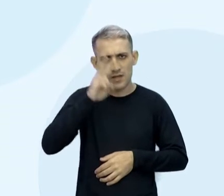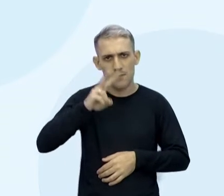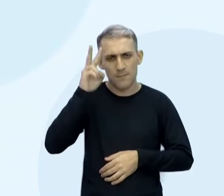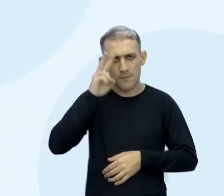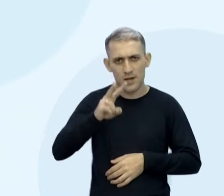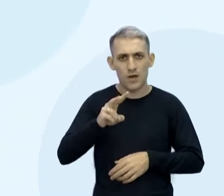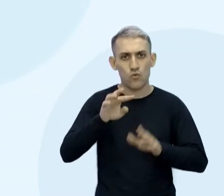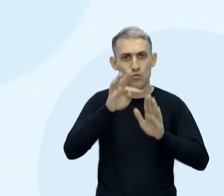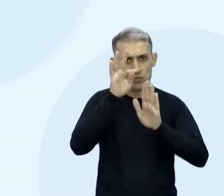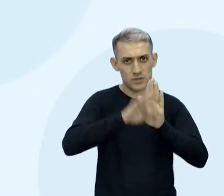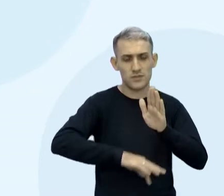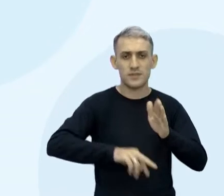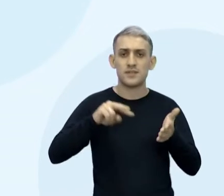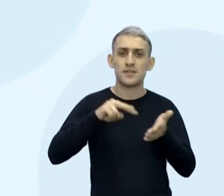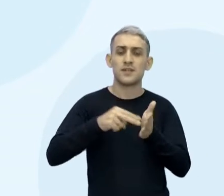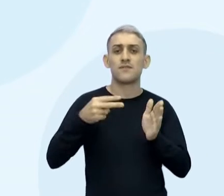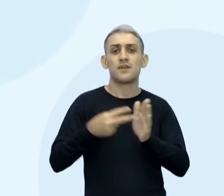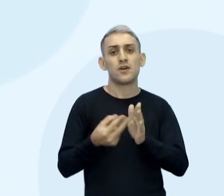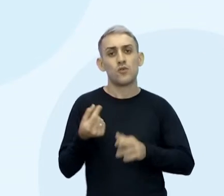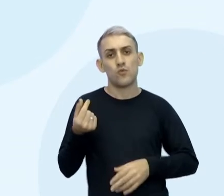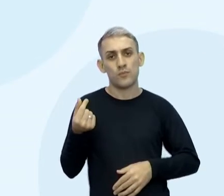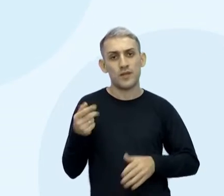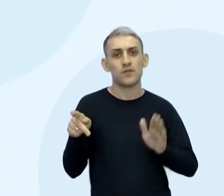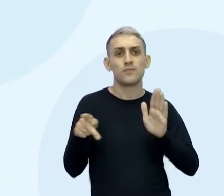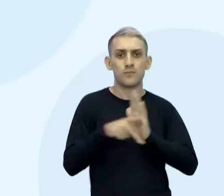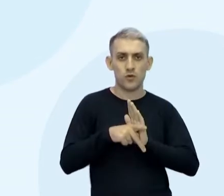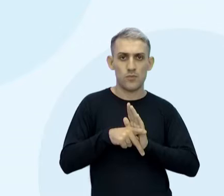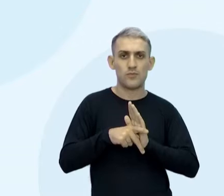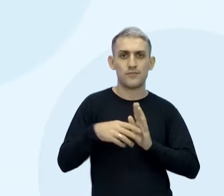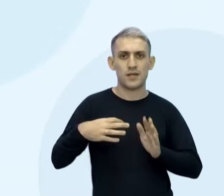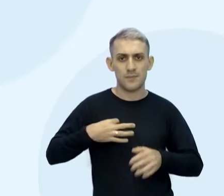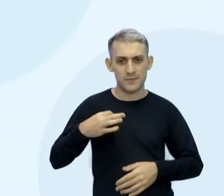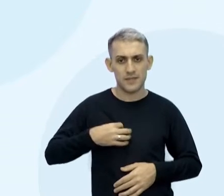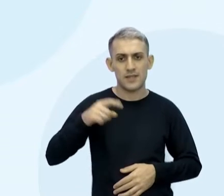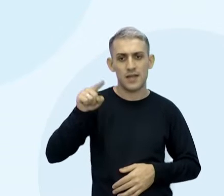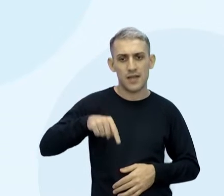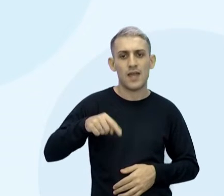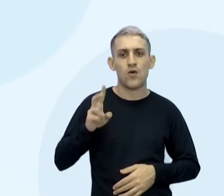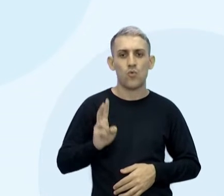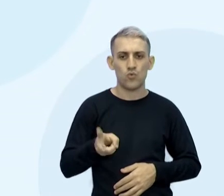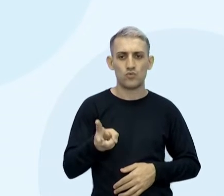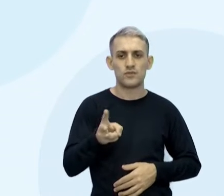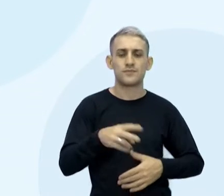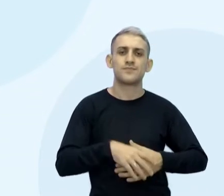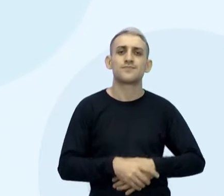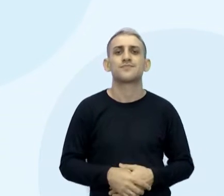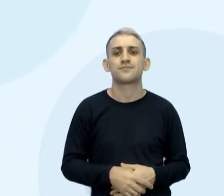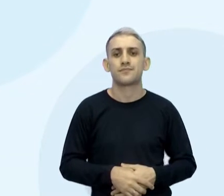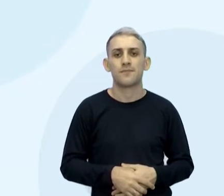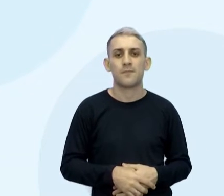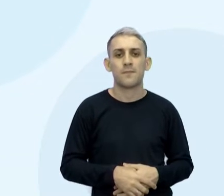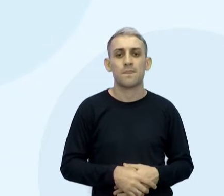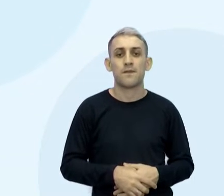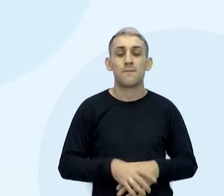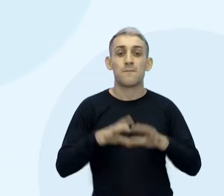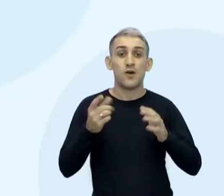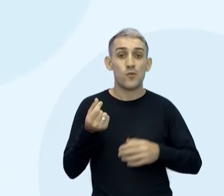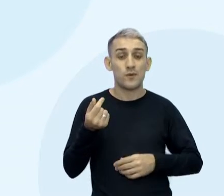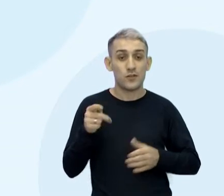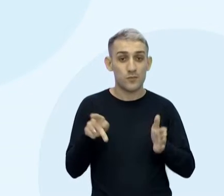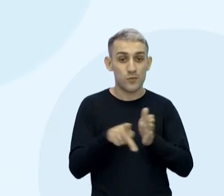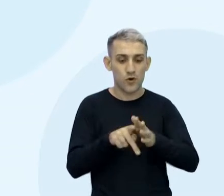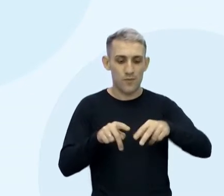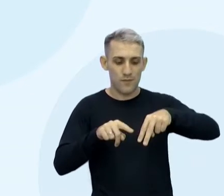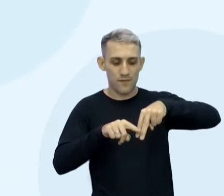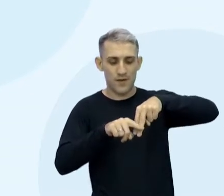este texto, o preço da camiseta é uma constante. Tá? O preço da bermuda,